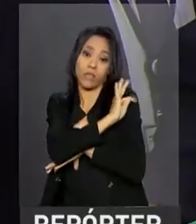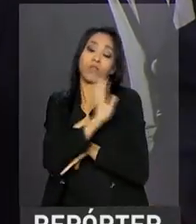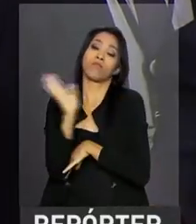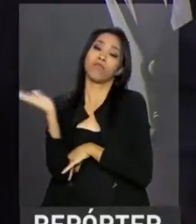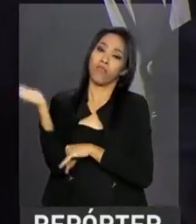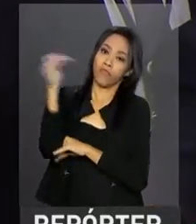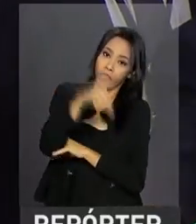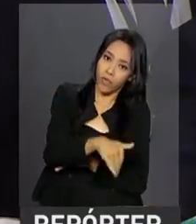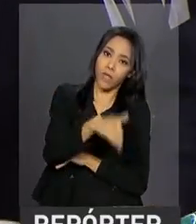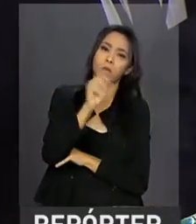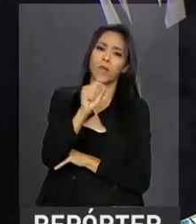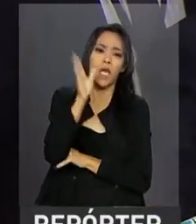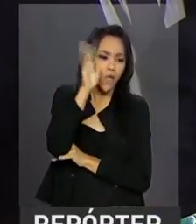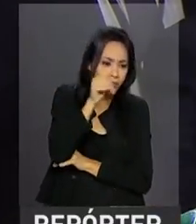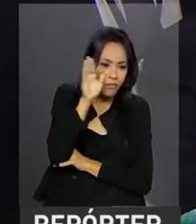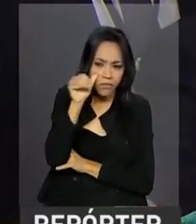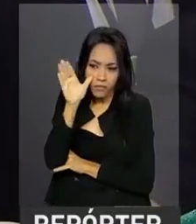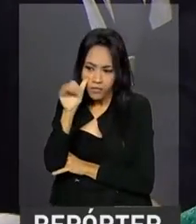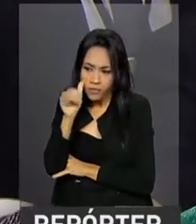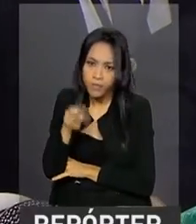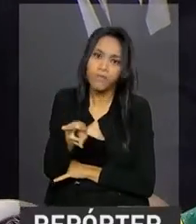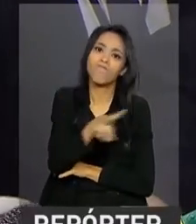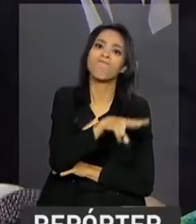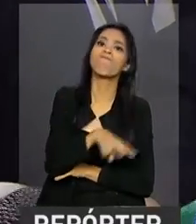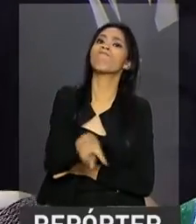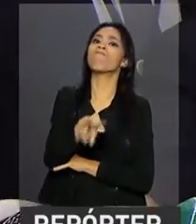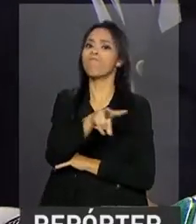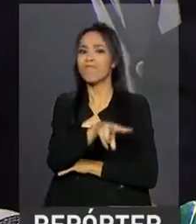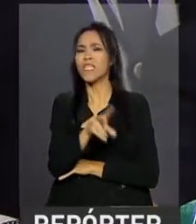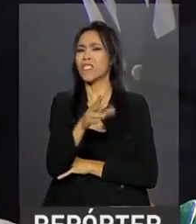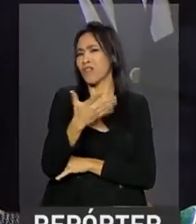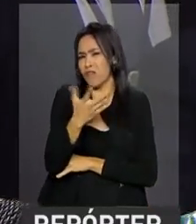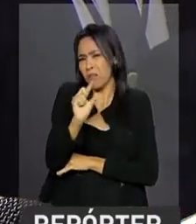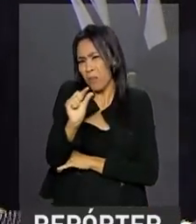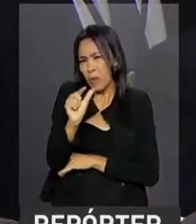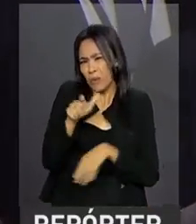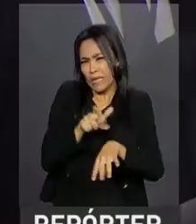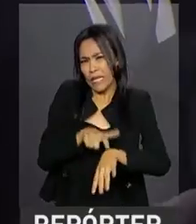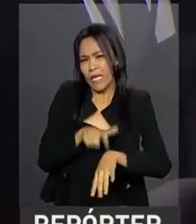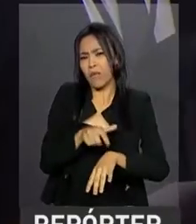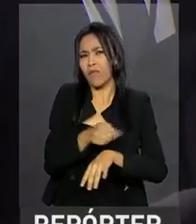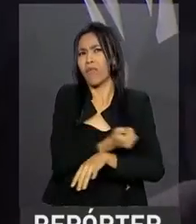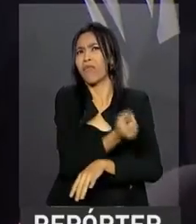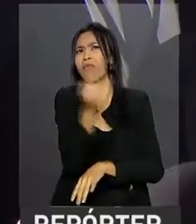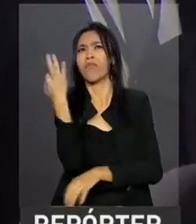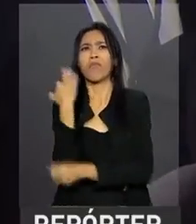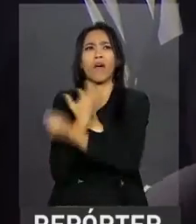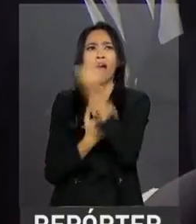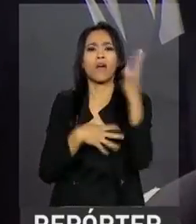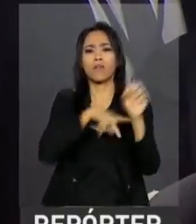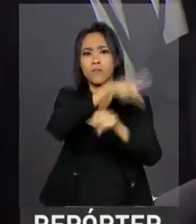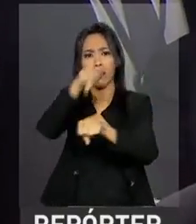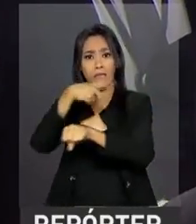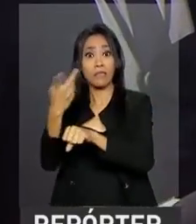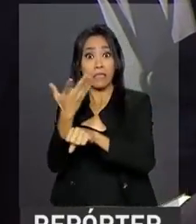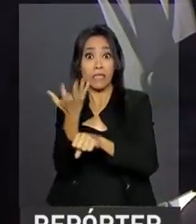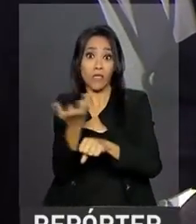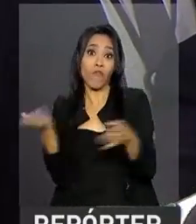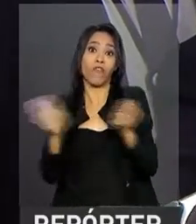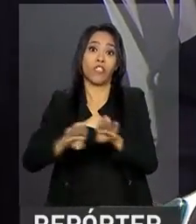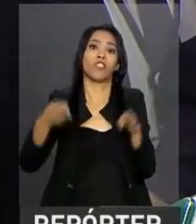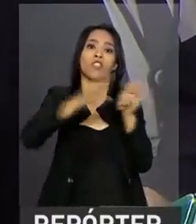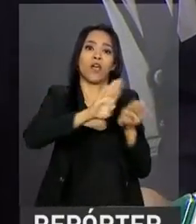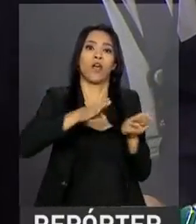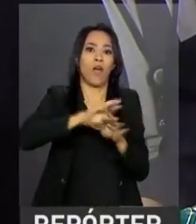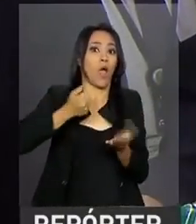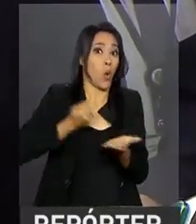também, naturalmente, um exame, uma inspeção. Mas veja que em pouquíssimo tempo, vários países que iriam eventualmente embargar não